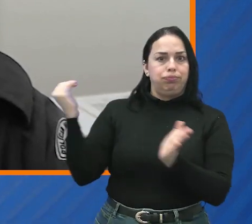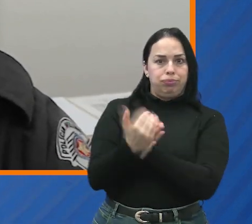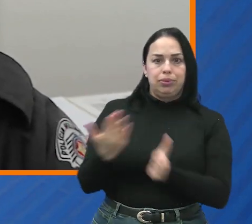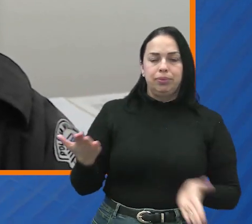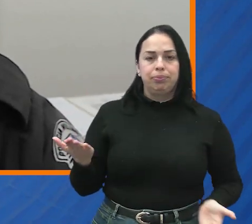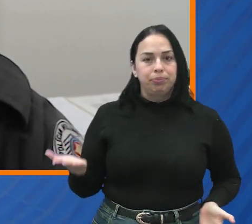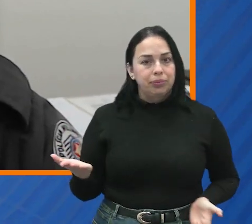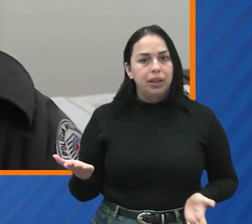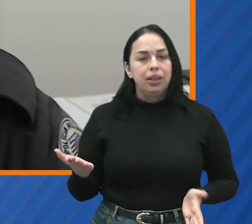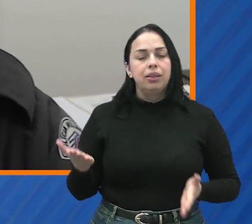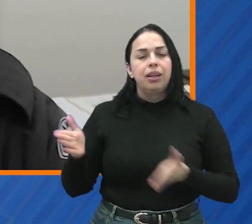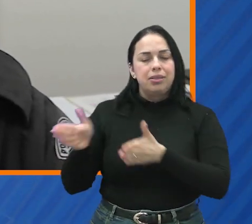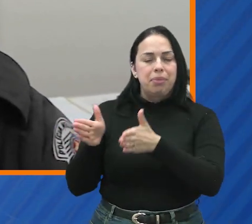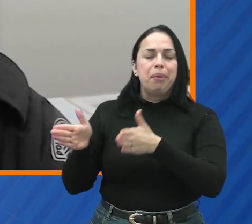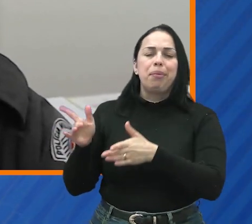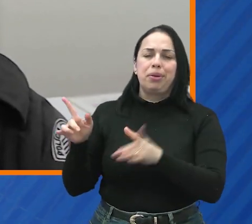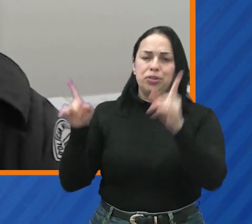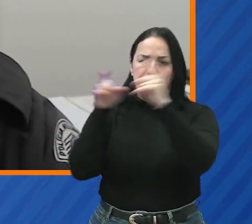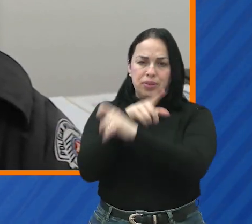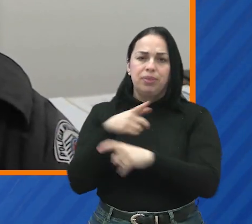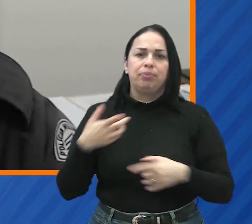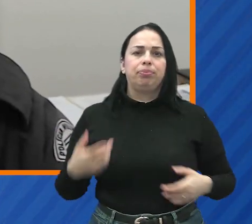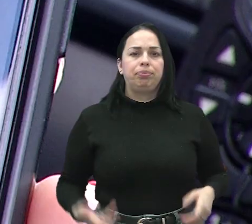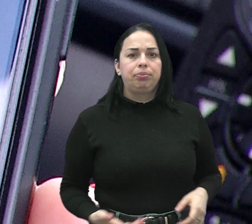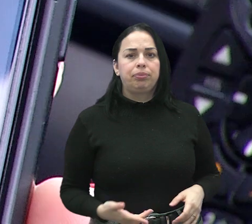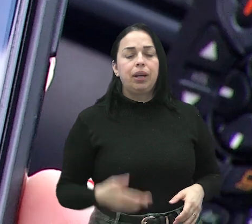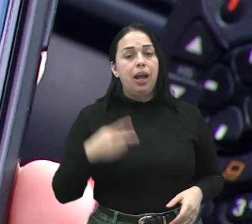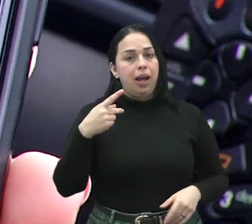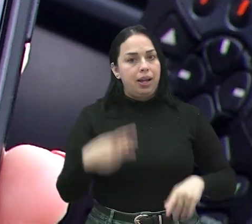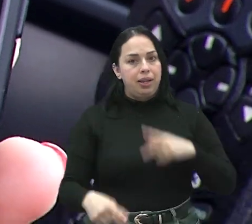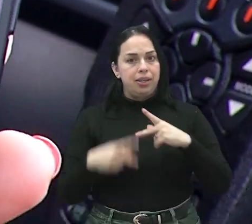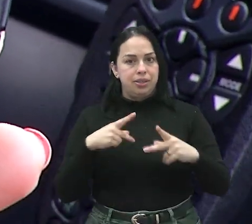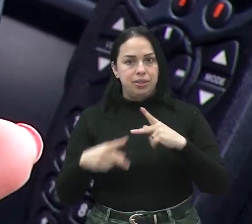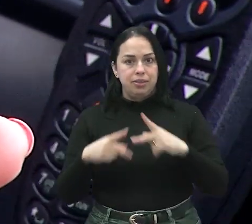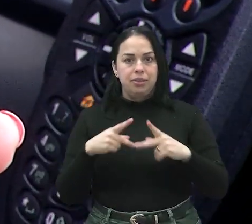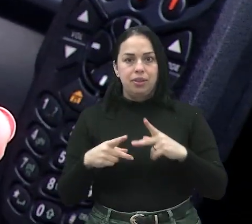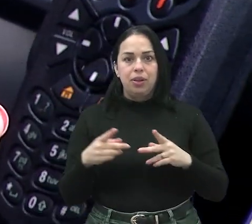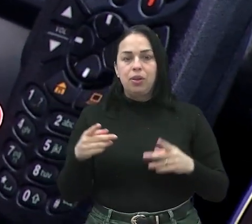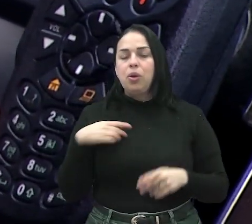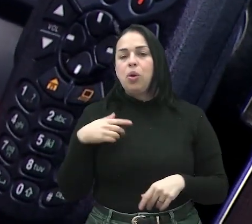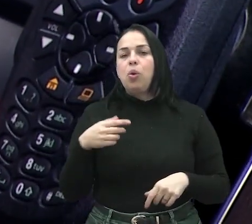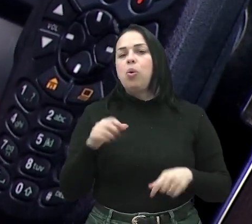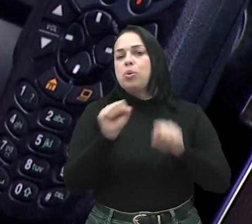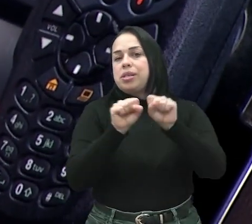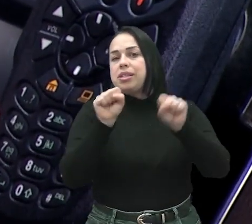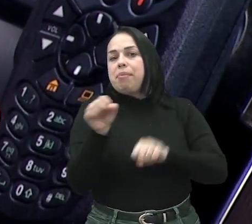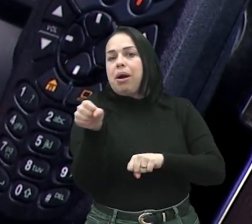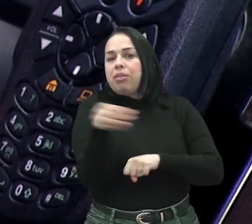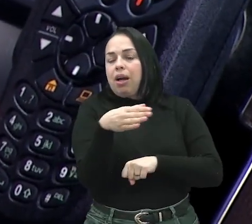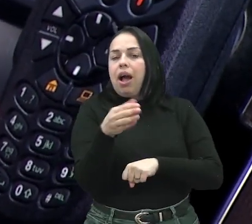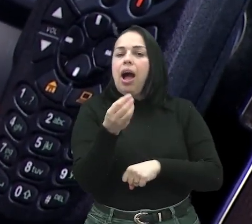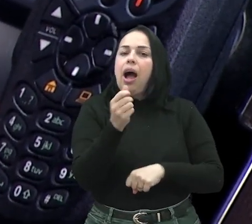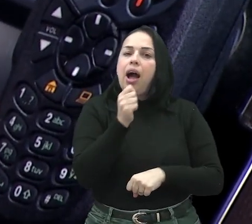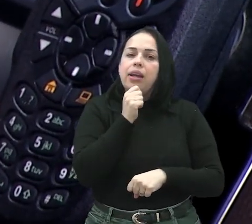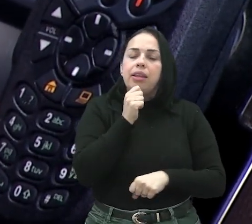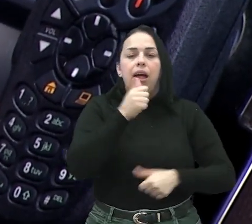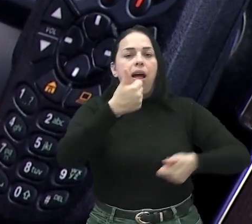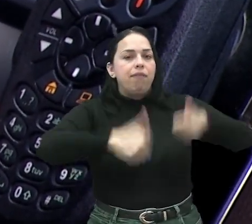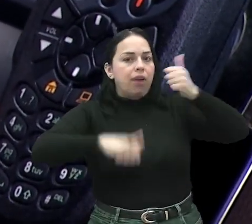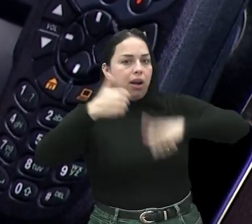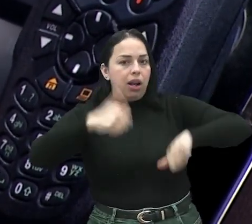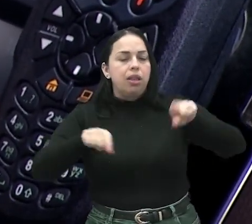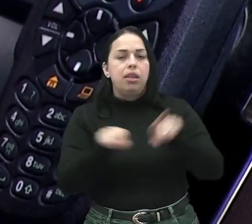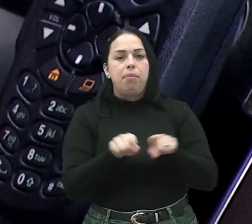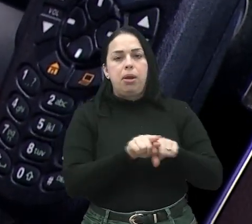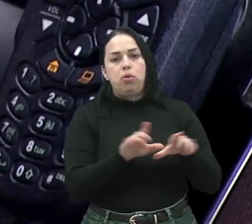mais essa vítima, nesse momento tão crítico que ela estava passando. Em São José dos Campos, o novo sistema está em fase de implantação